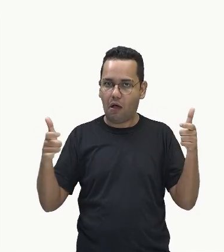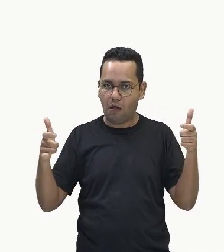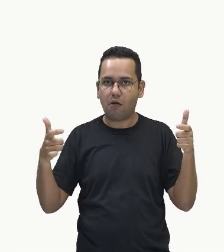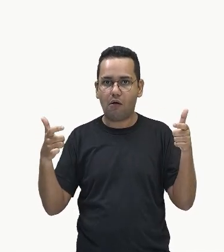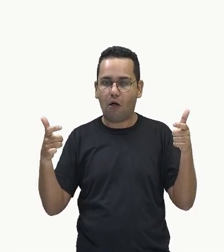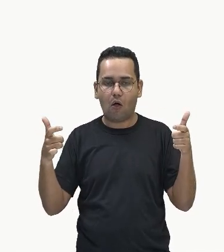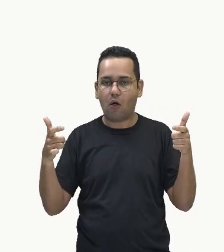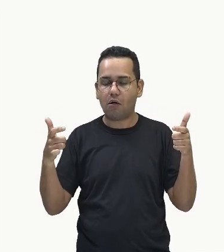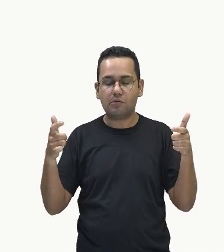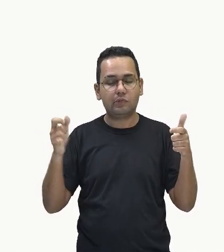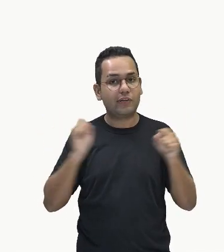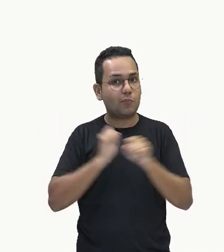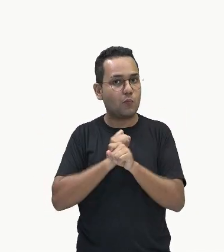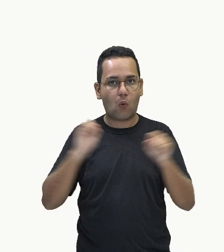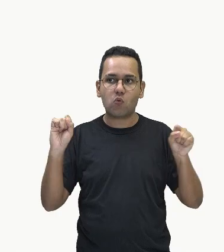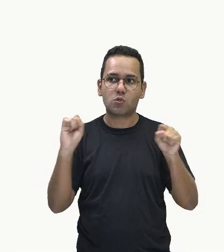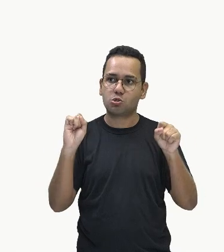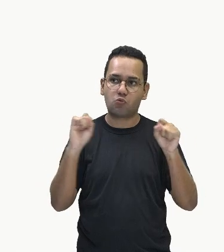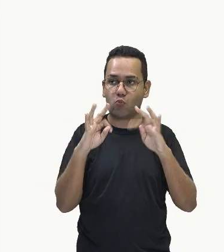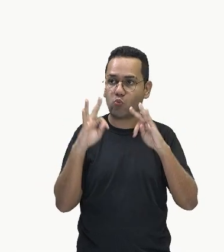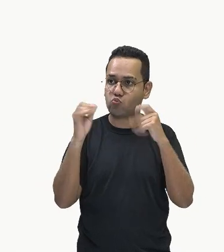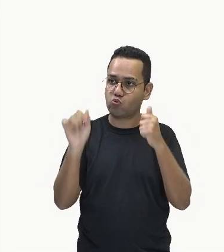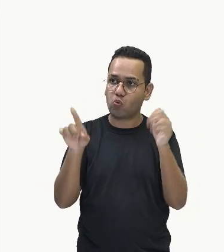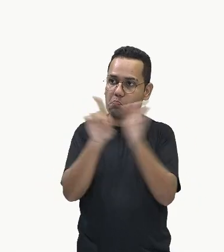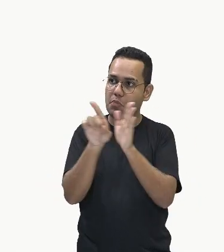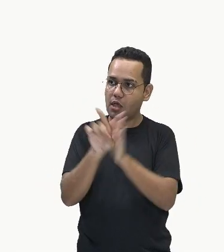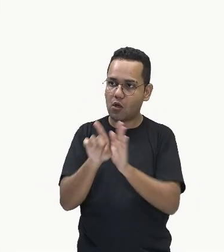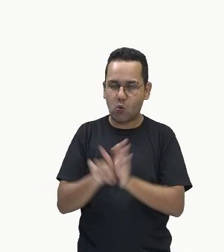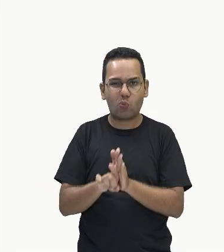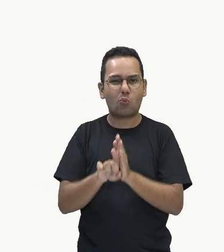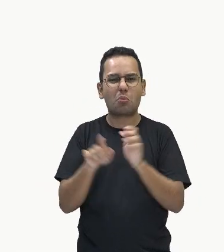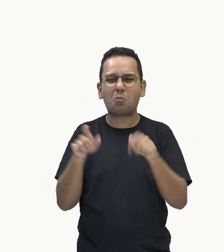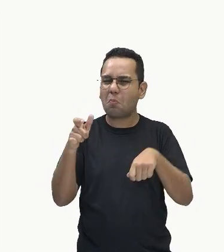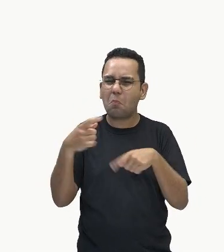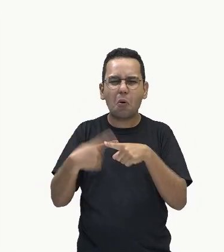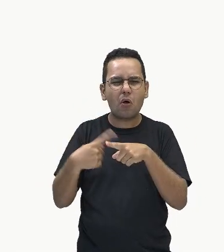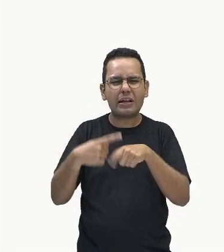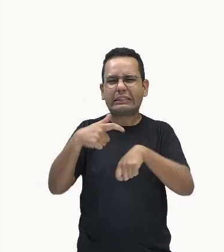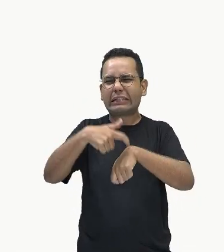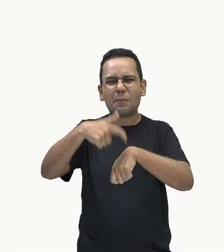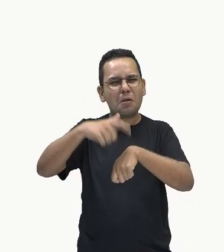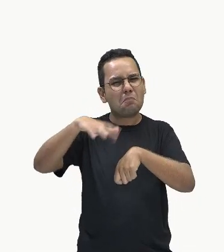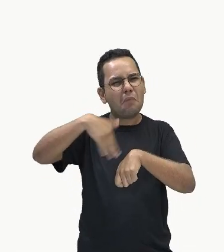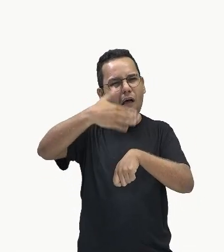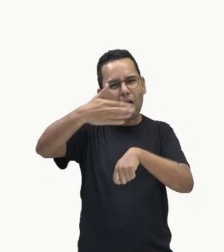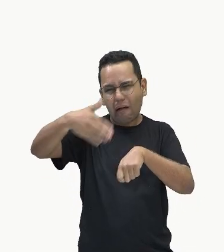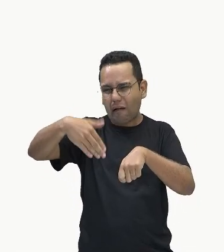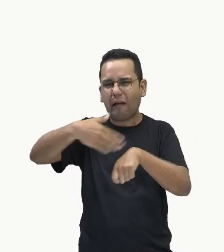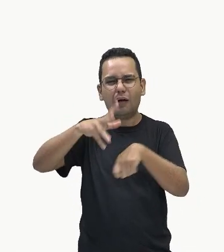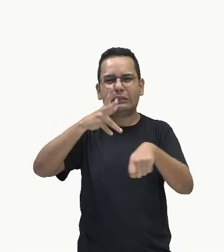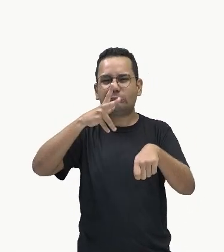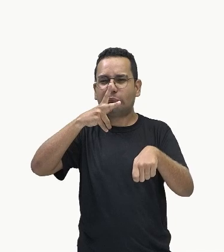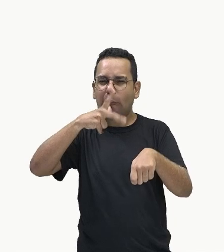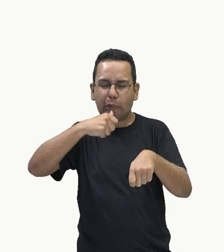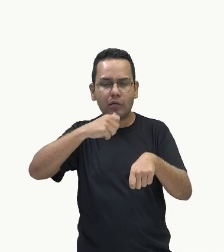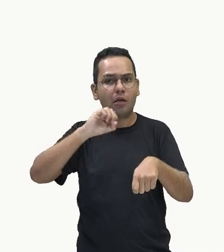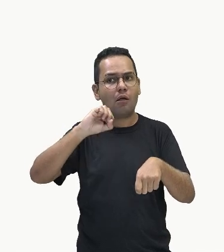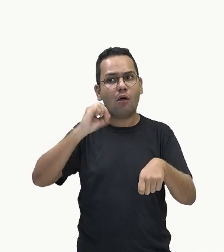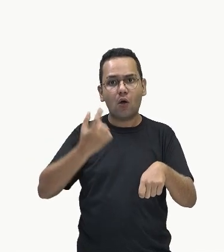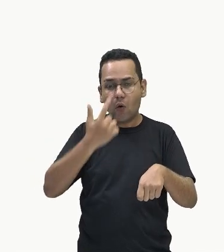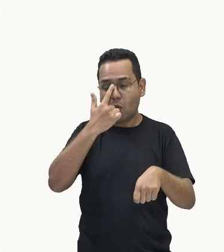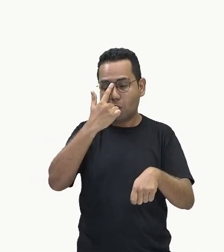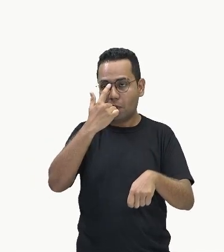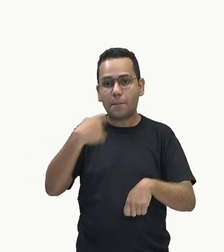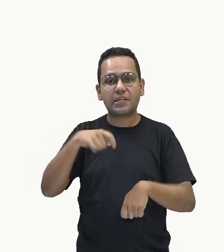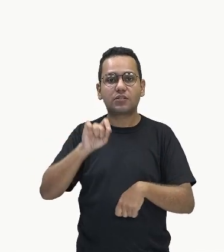com todos, né? Pode ser porque irá demorar muito, ou porque terá muito trabalho em conseguir